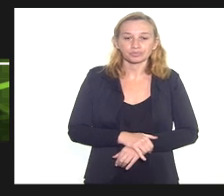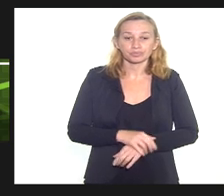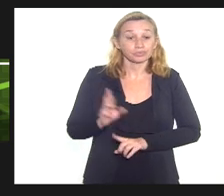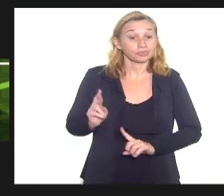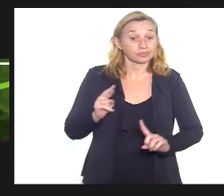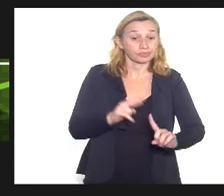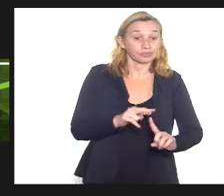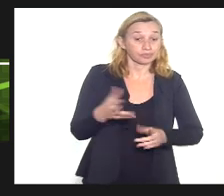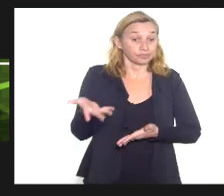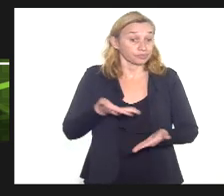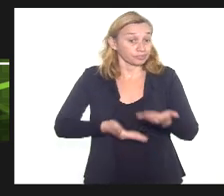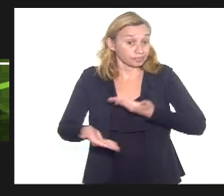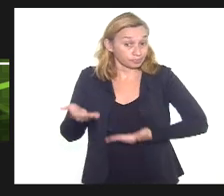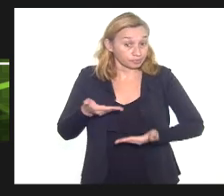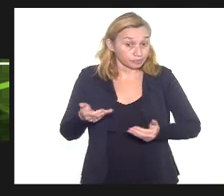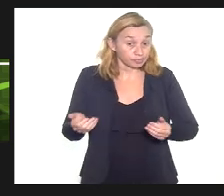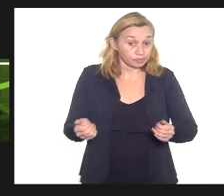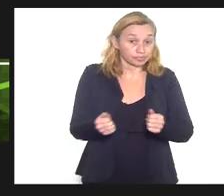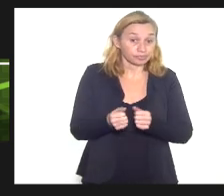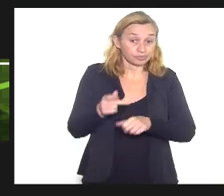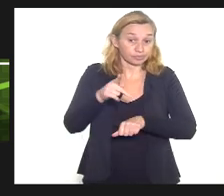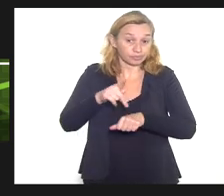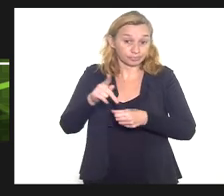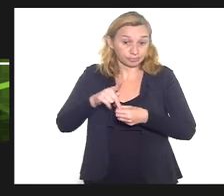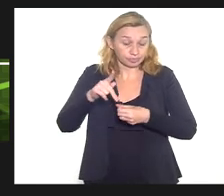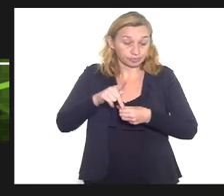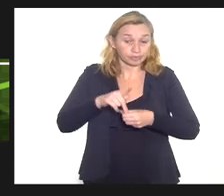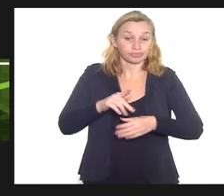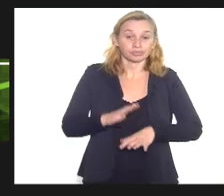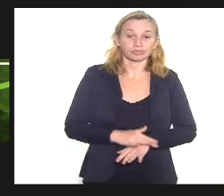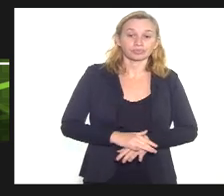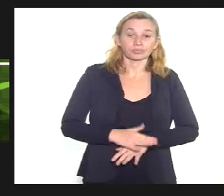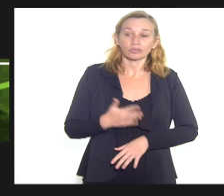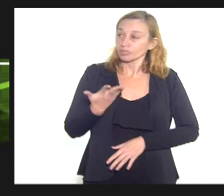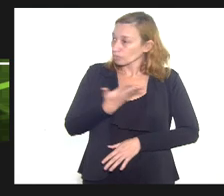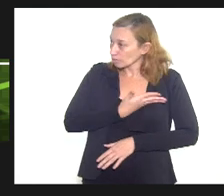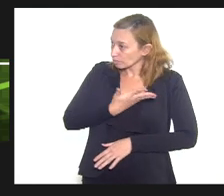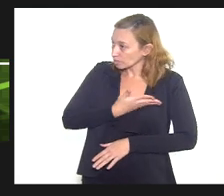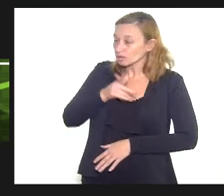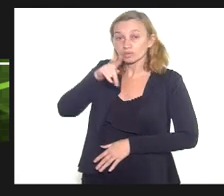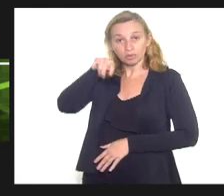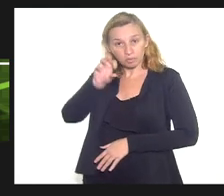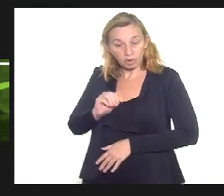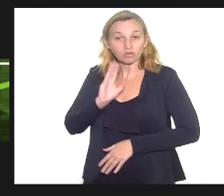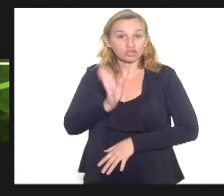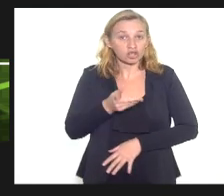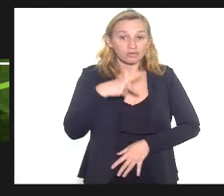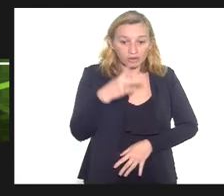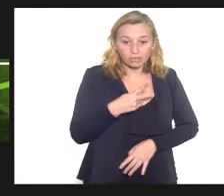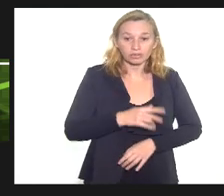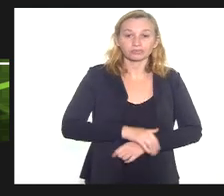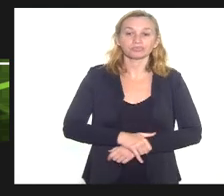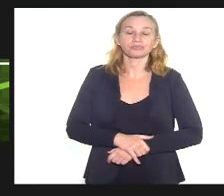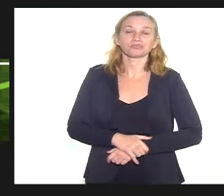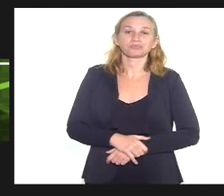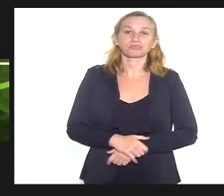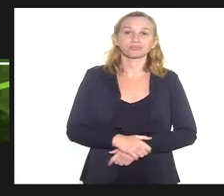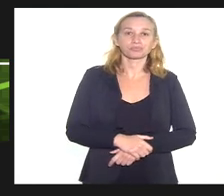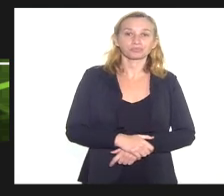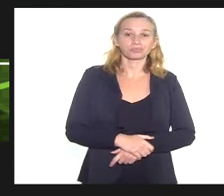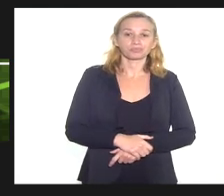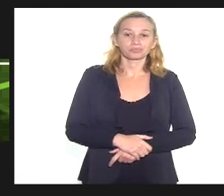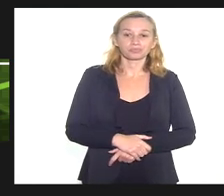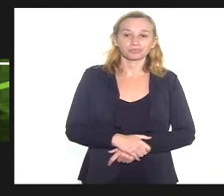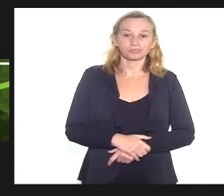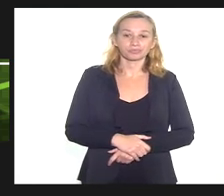refere às parcerias com a Petrobras, conforme o meu colega Paulo já mencionou, os